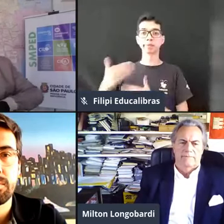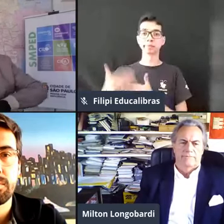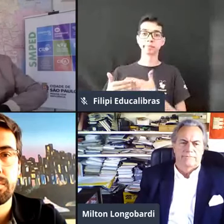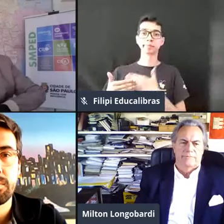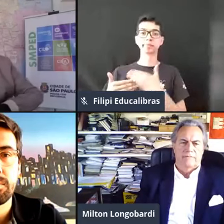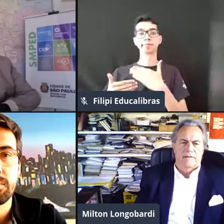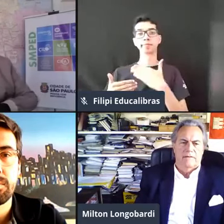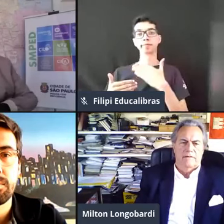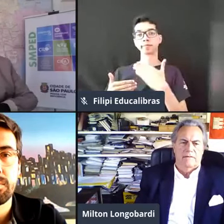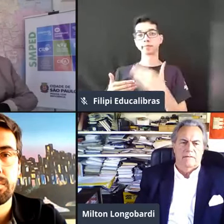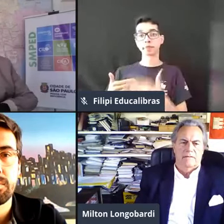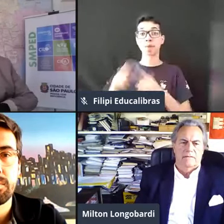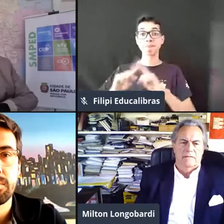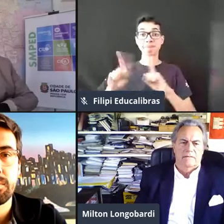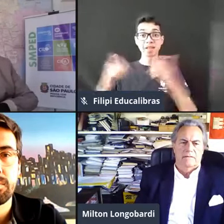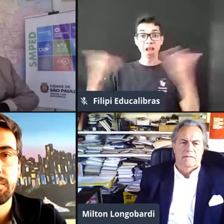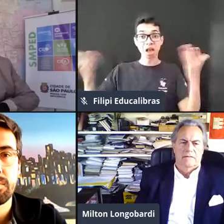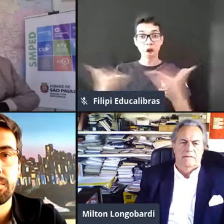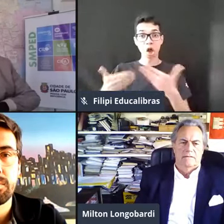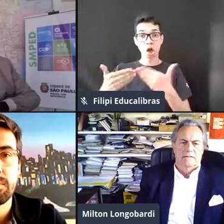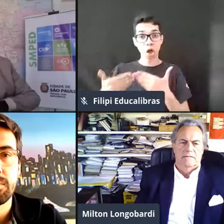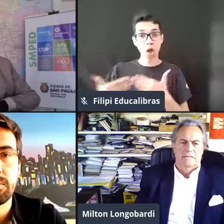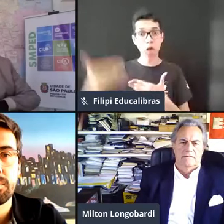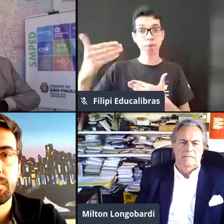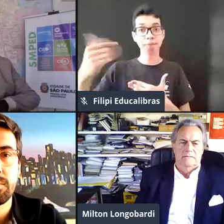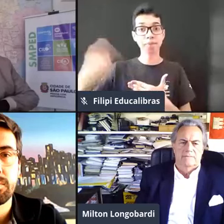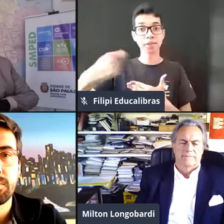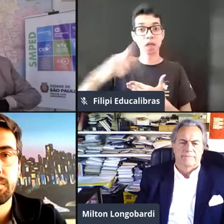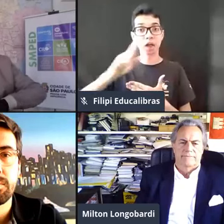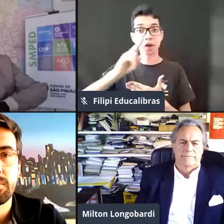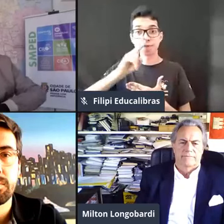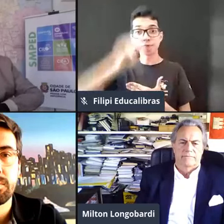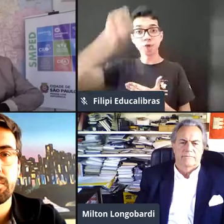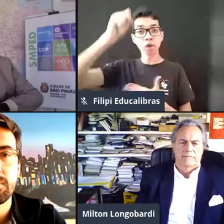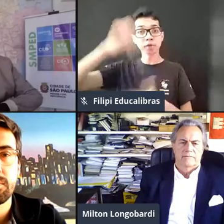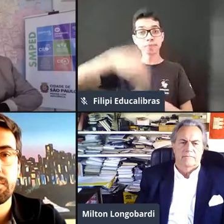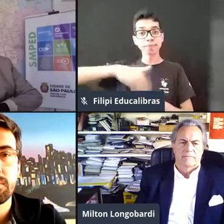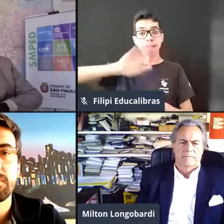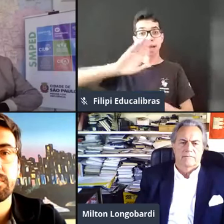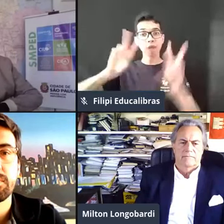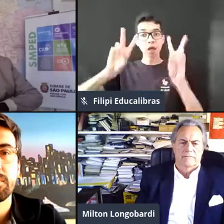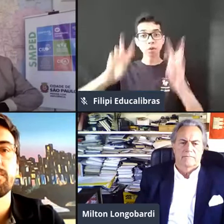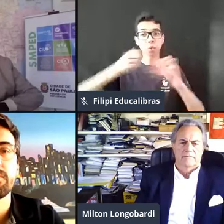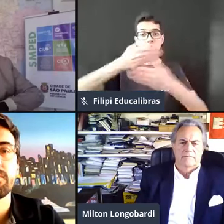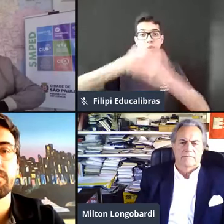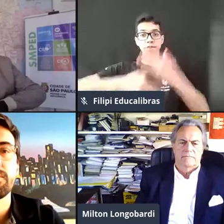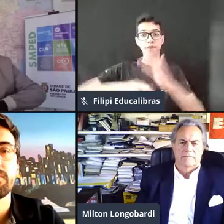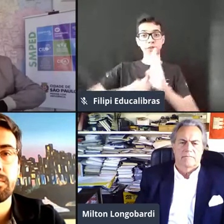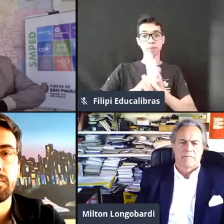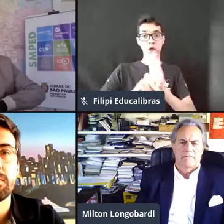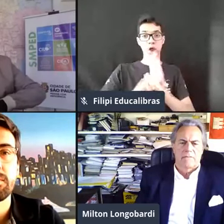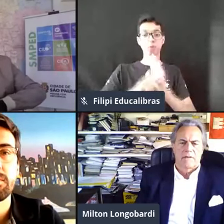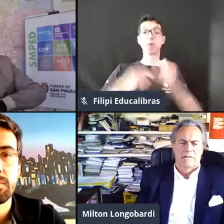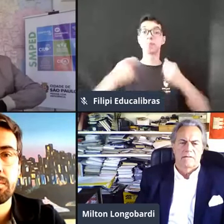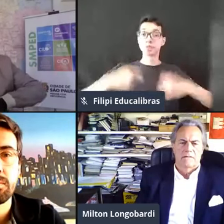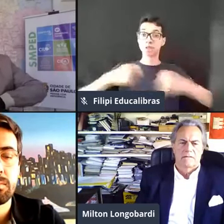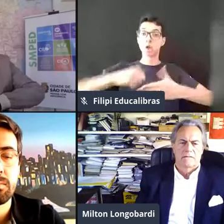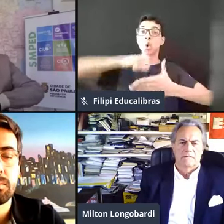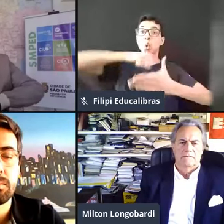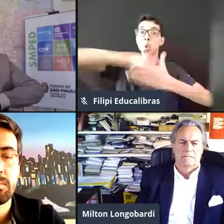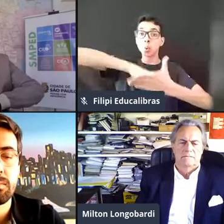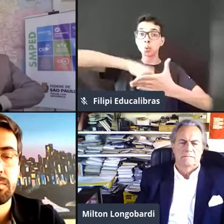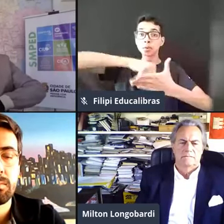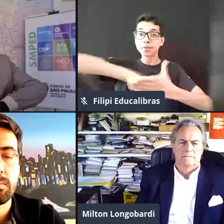gente reforçar esse movimento político das pessoas com deficiência, lutar contra potenciais ameaças que venham e